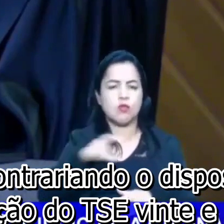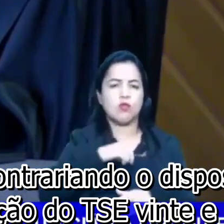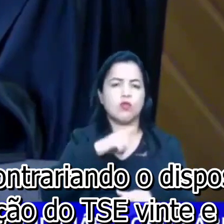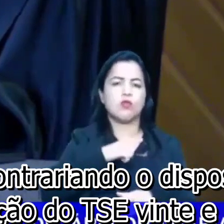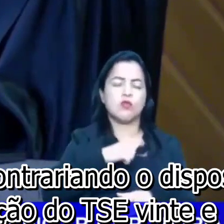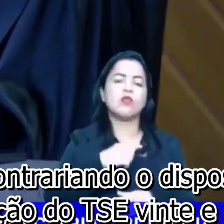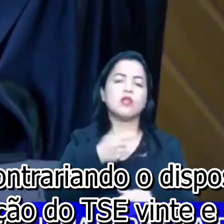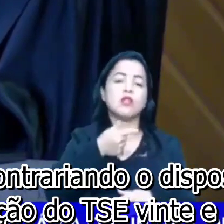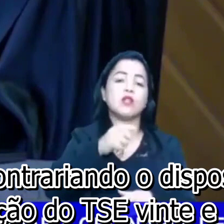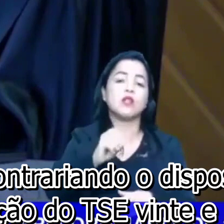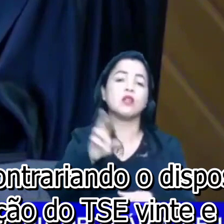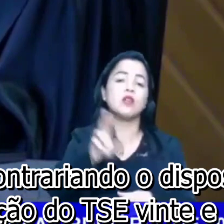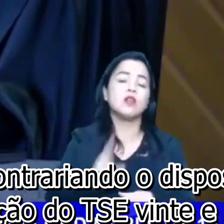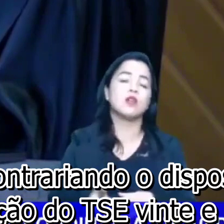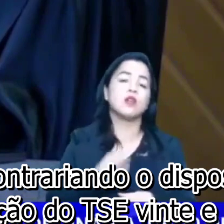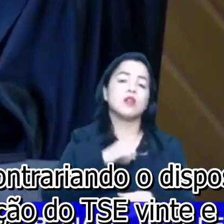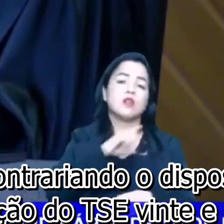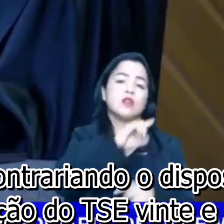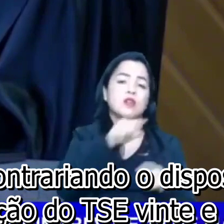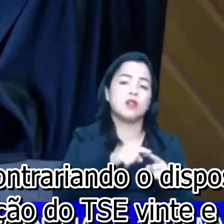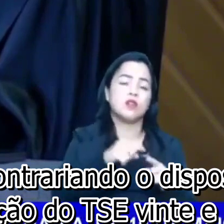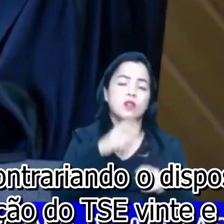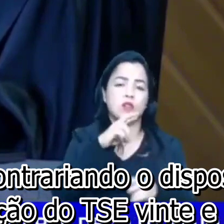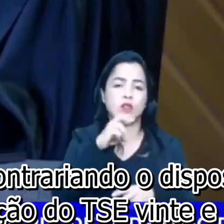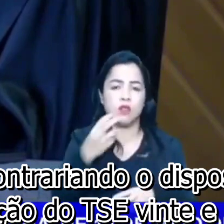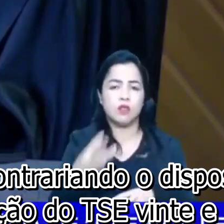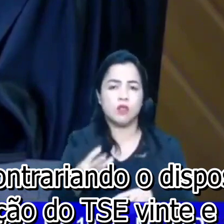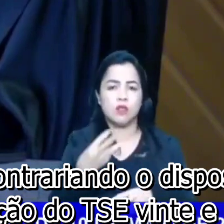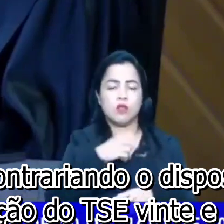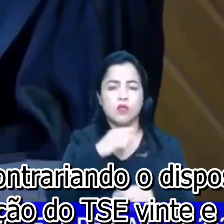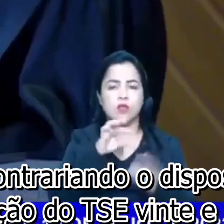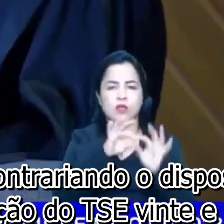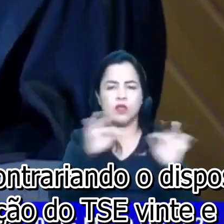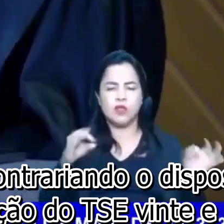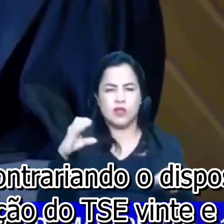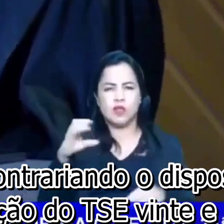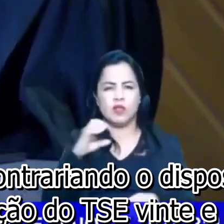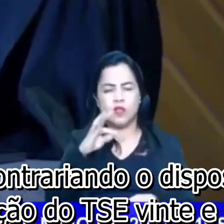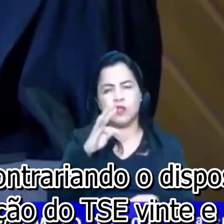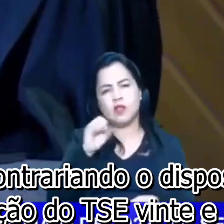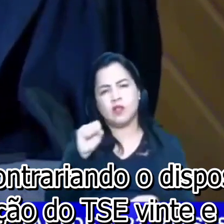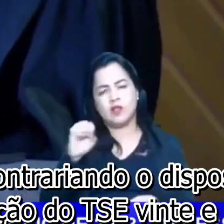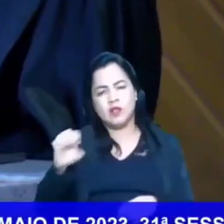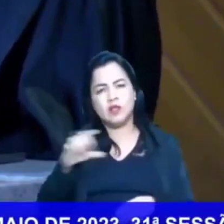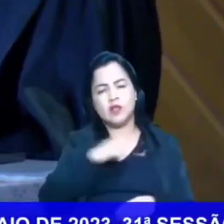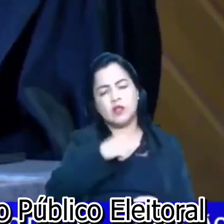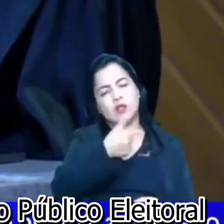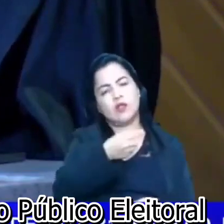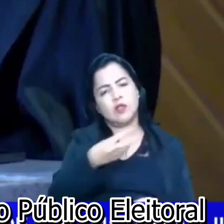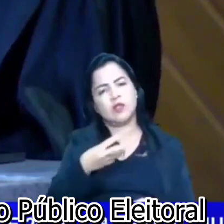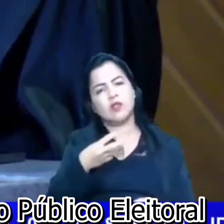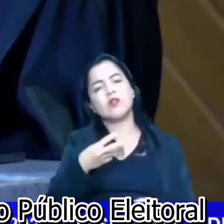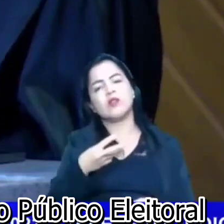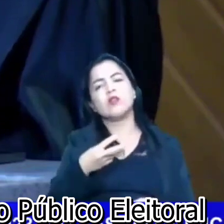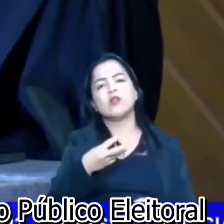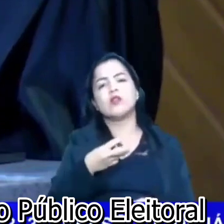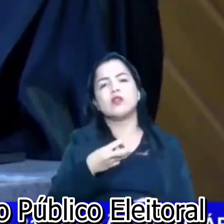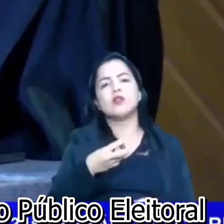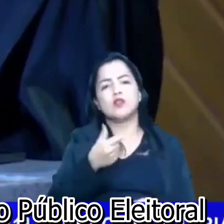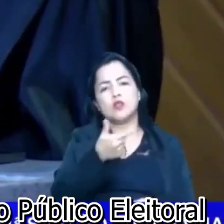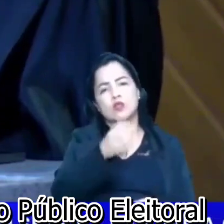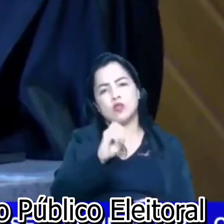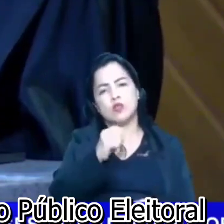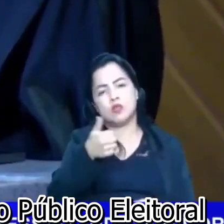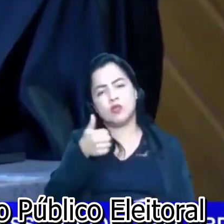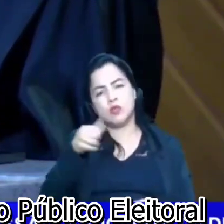70, contrariando o disposto no artigo 53, inciso 2, a linha C da resolução do TSE 23.607 de 2019. O